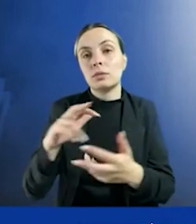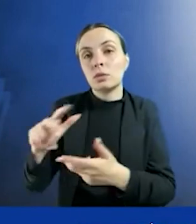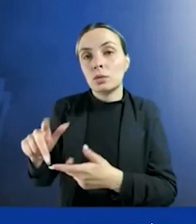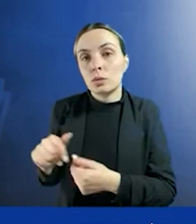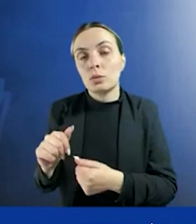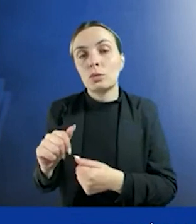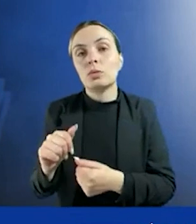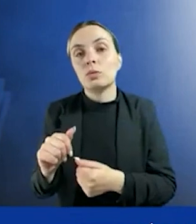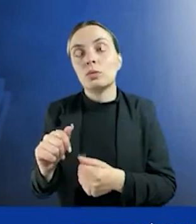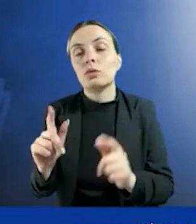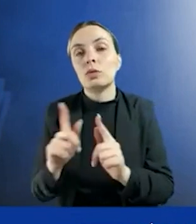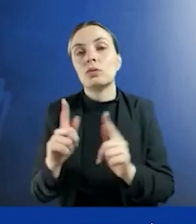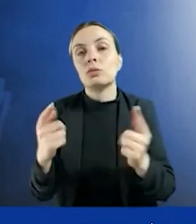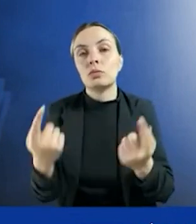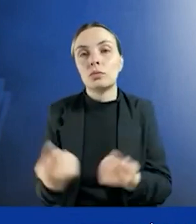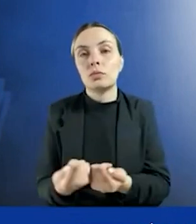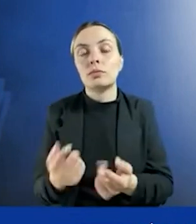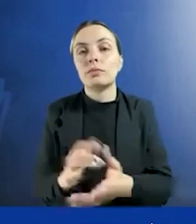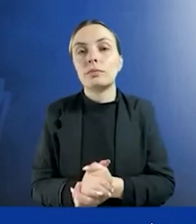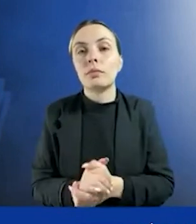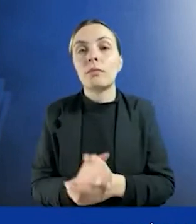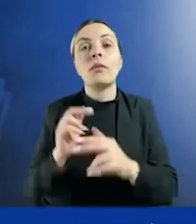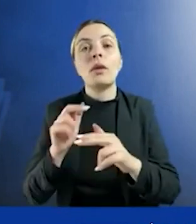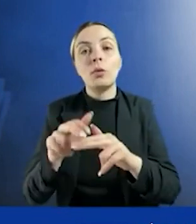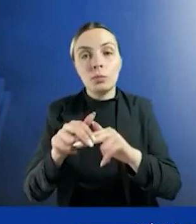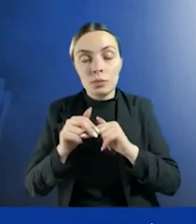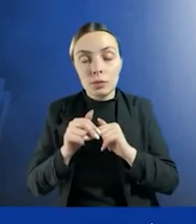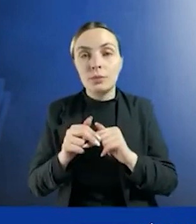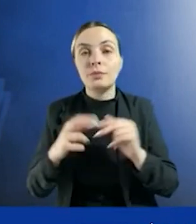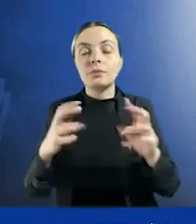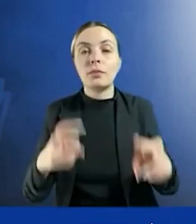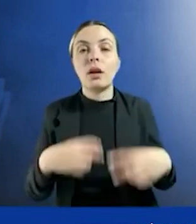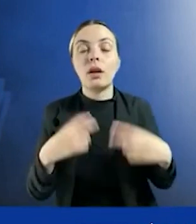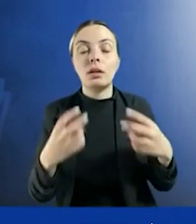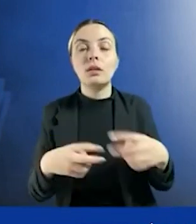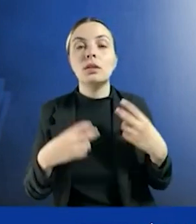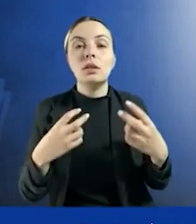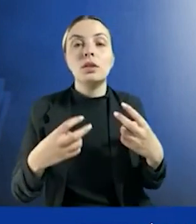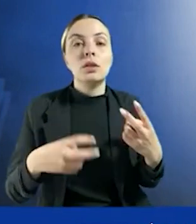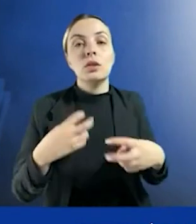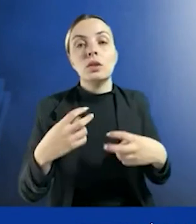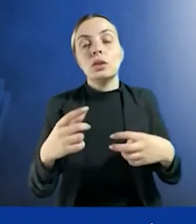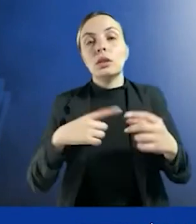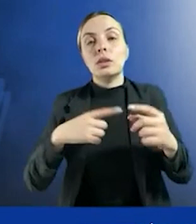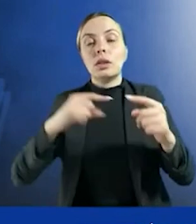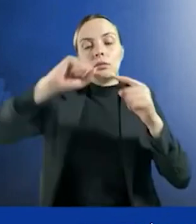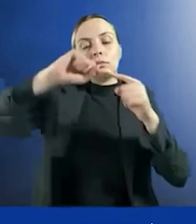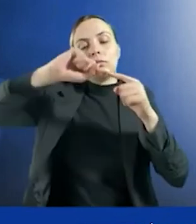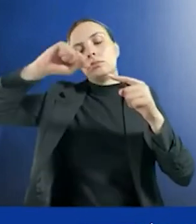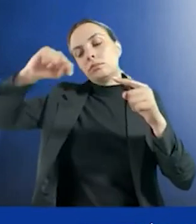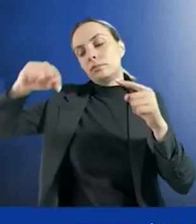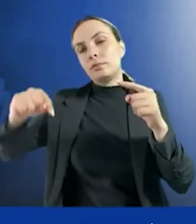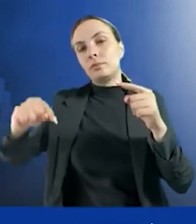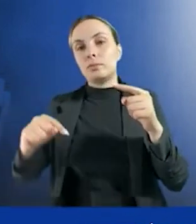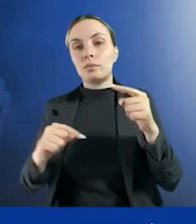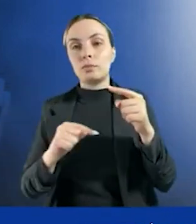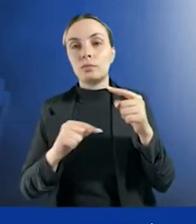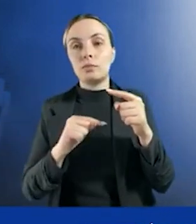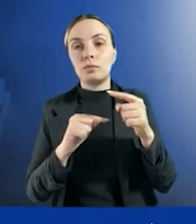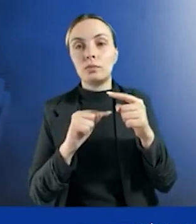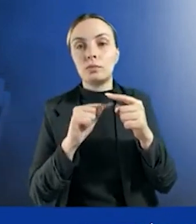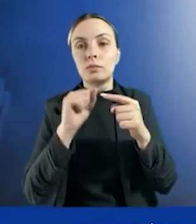mundial. E é por isso que a agricultura tem este sentido. A cobertura contínua